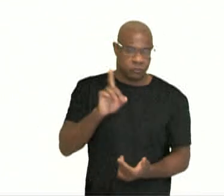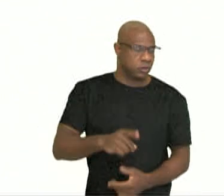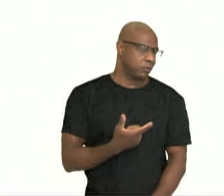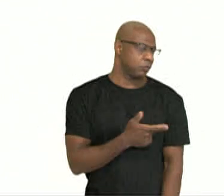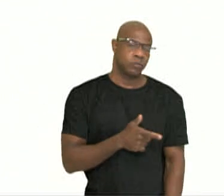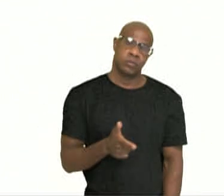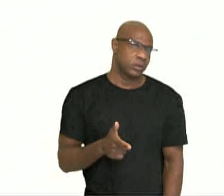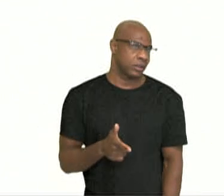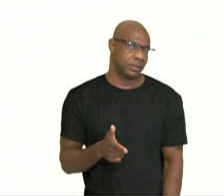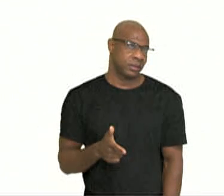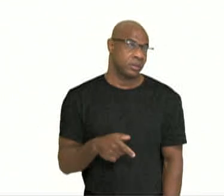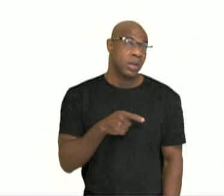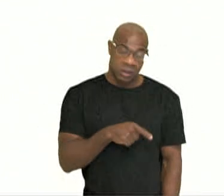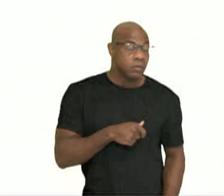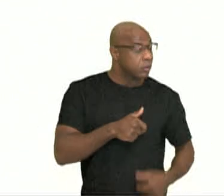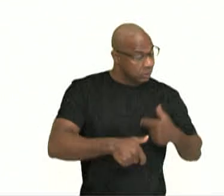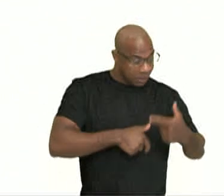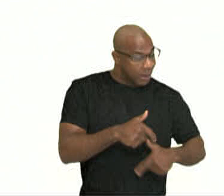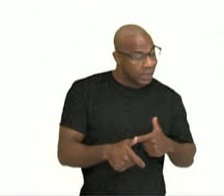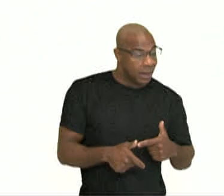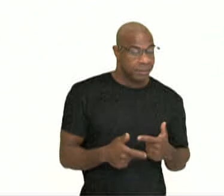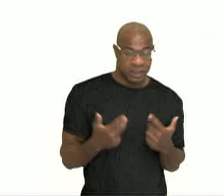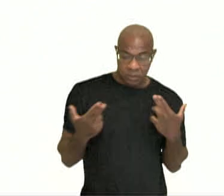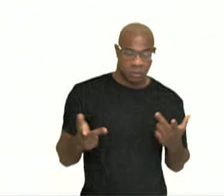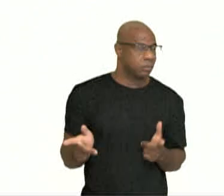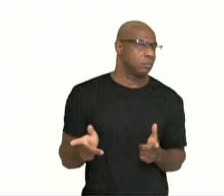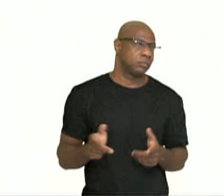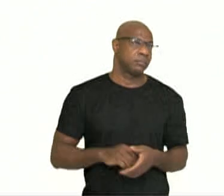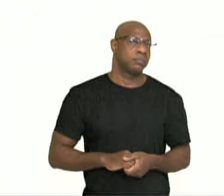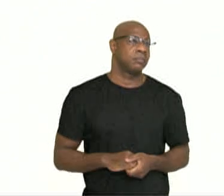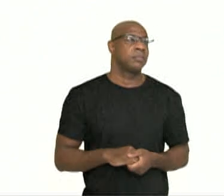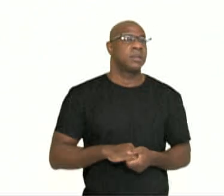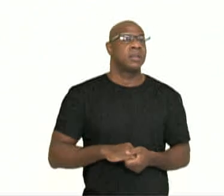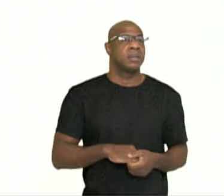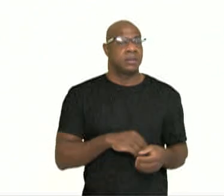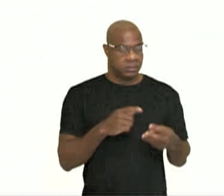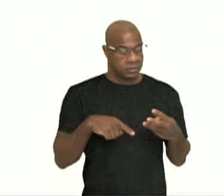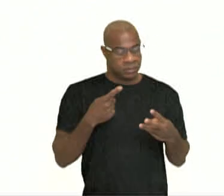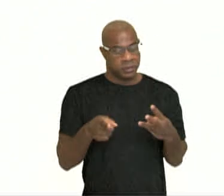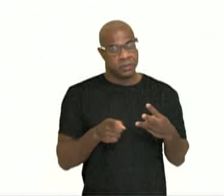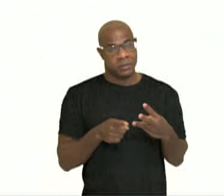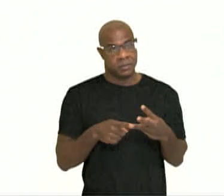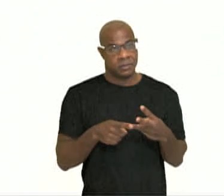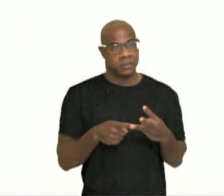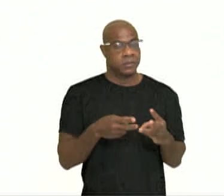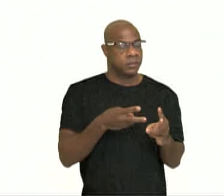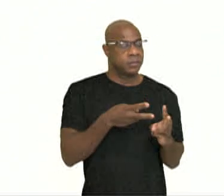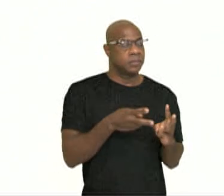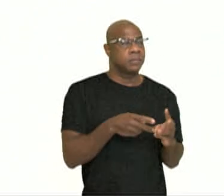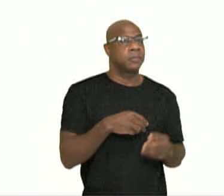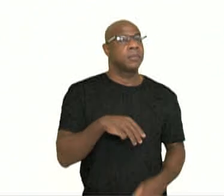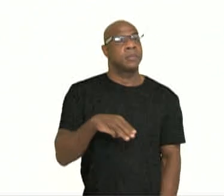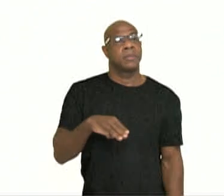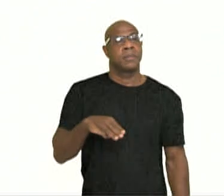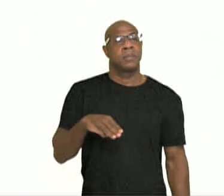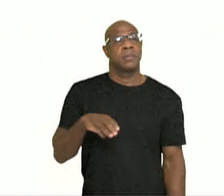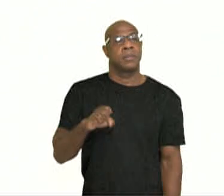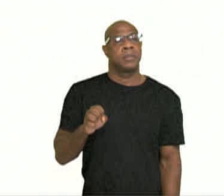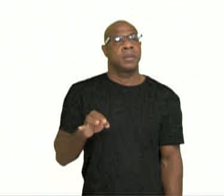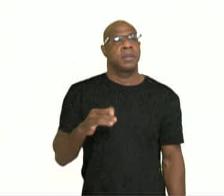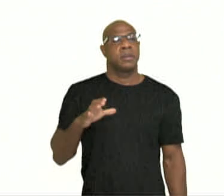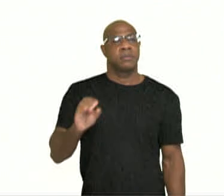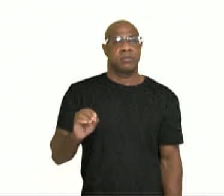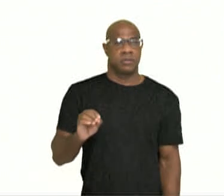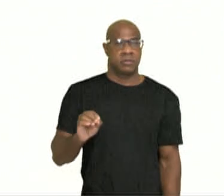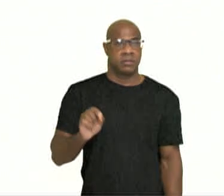Então são eles quem vão, por exemplo, administrar as minas. Depois da figura dos crioulos, nós temos os mestiços,